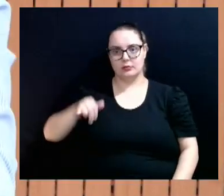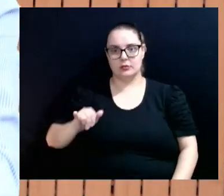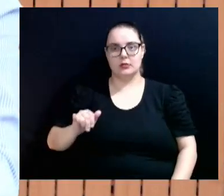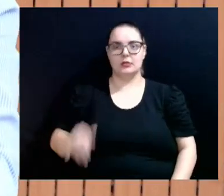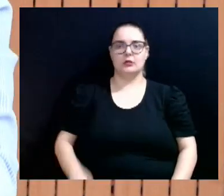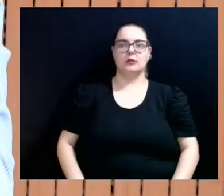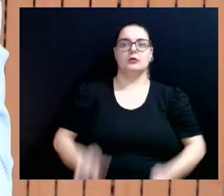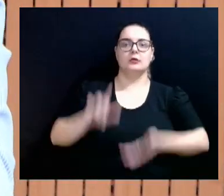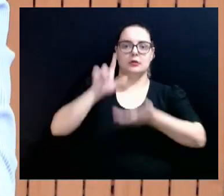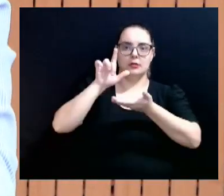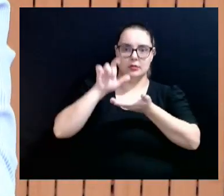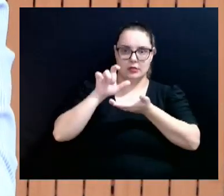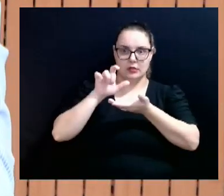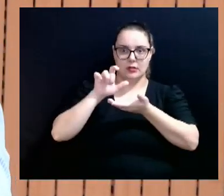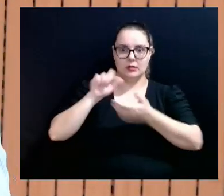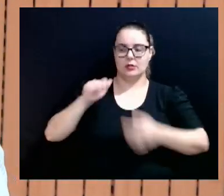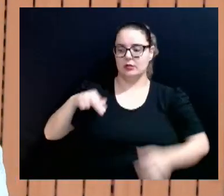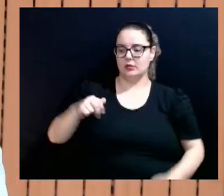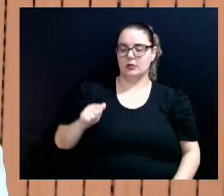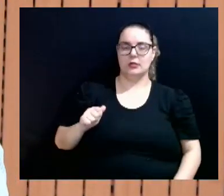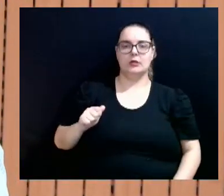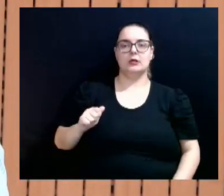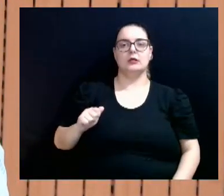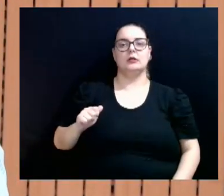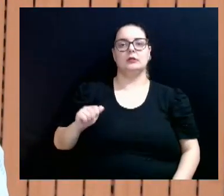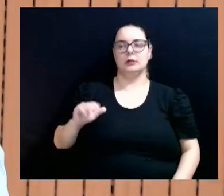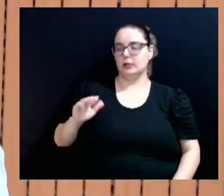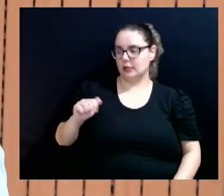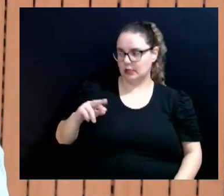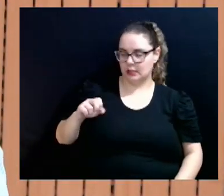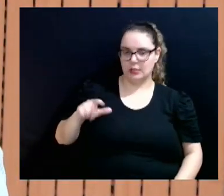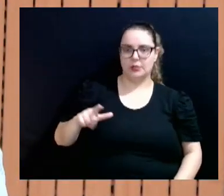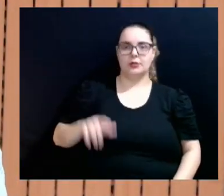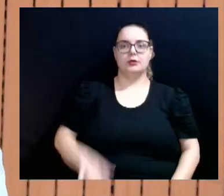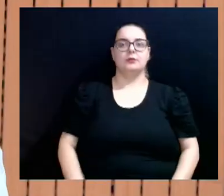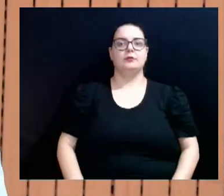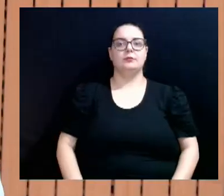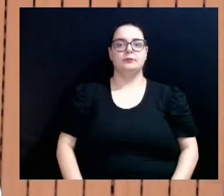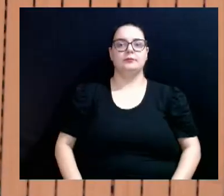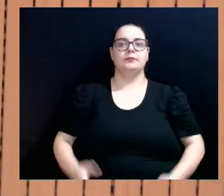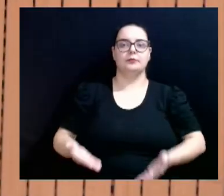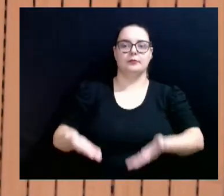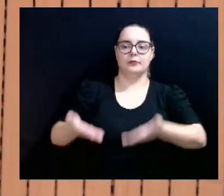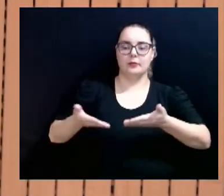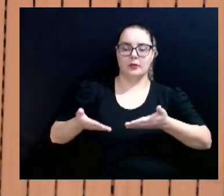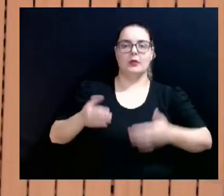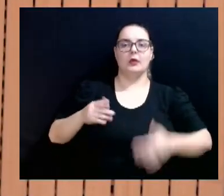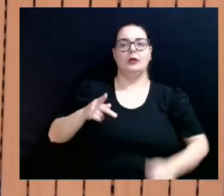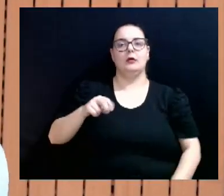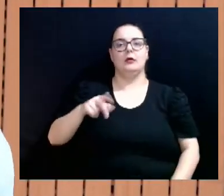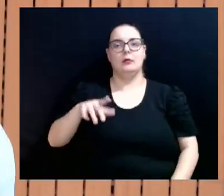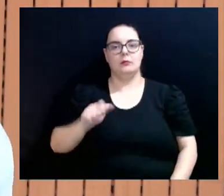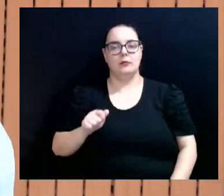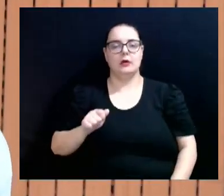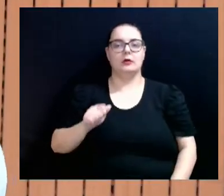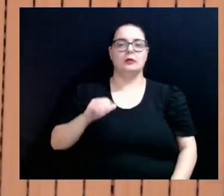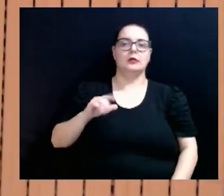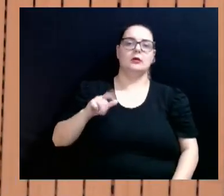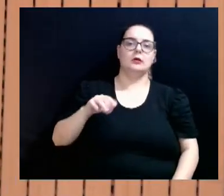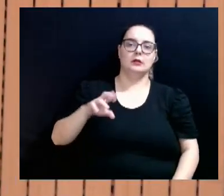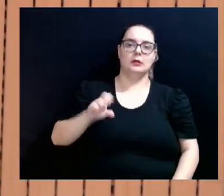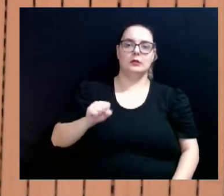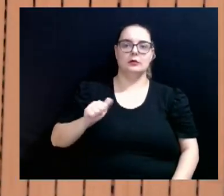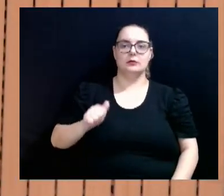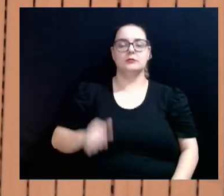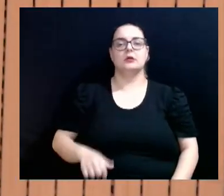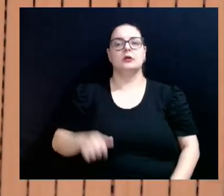fotografia, a Ana Carolina, a Carol, e a recepção, a Paula e a Cleusa. Agradecer também a